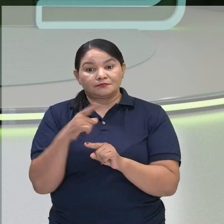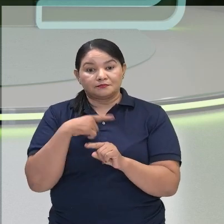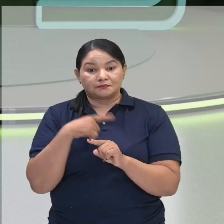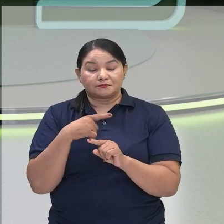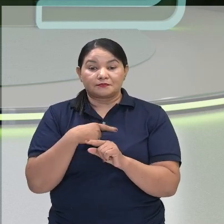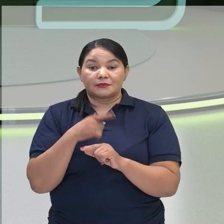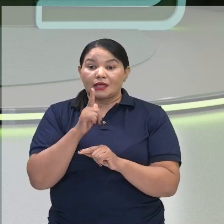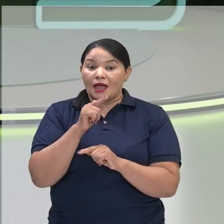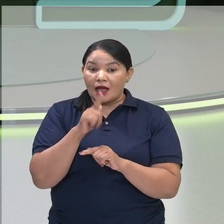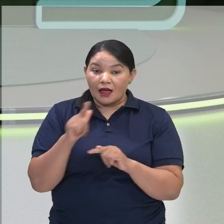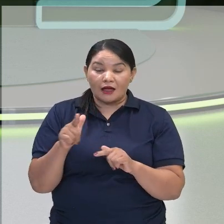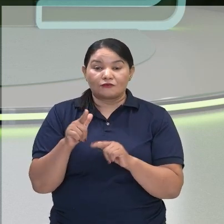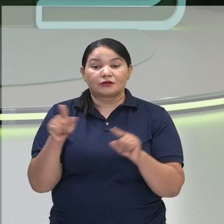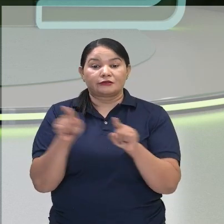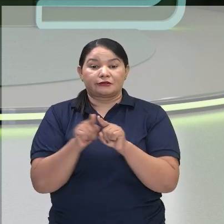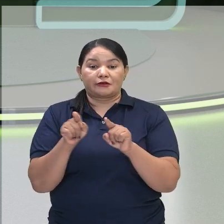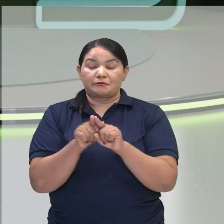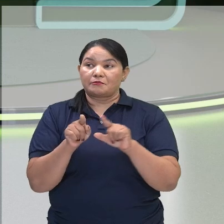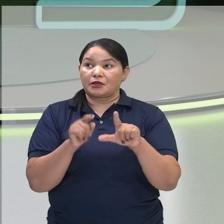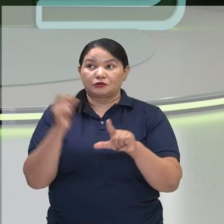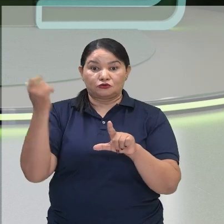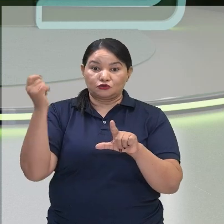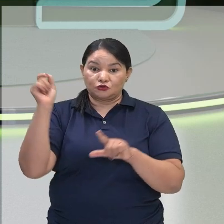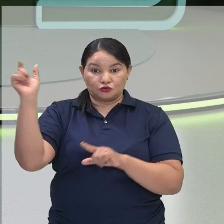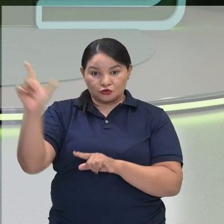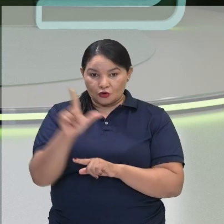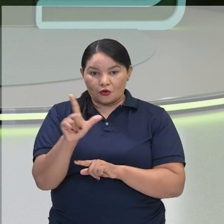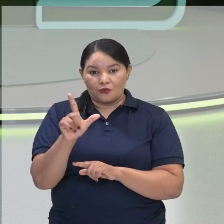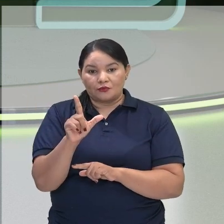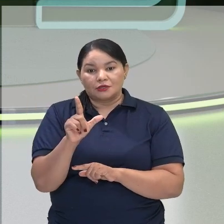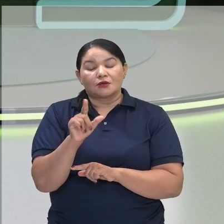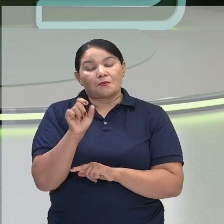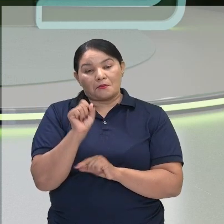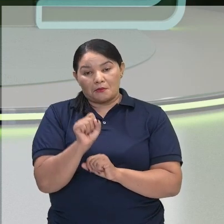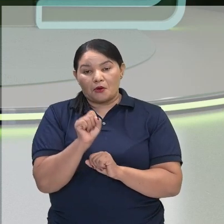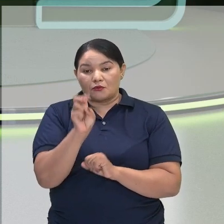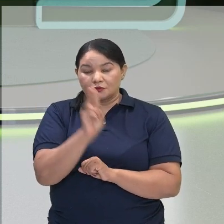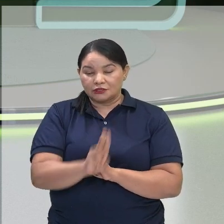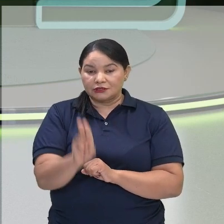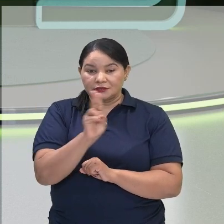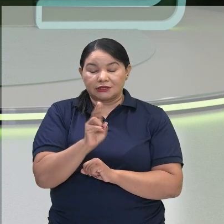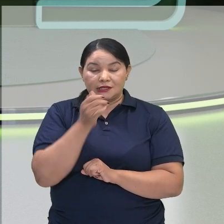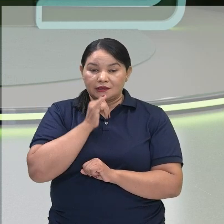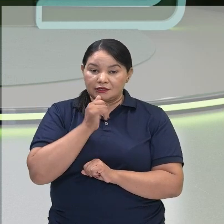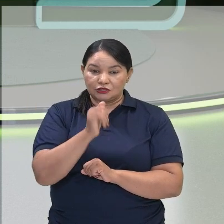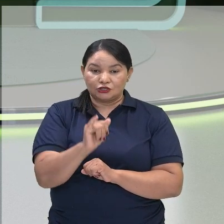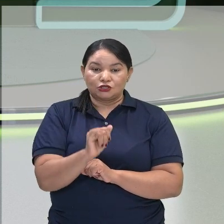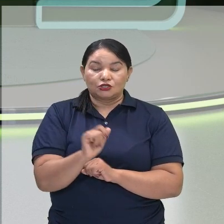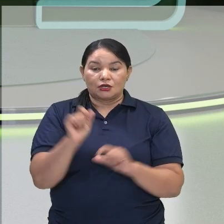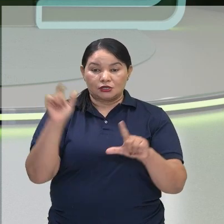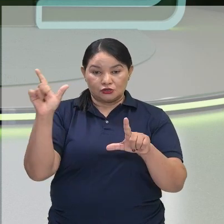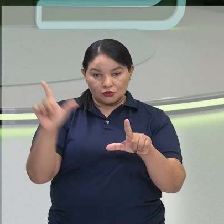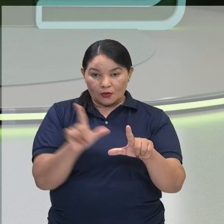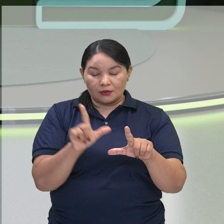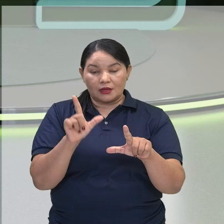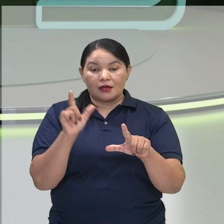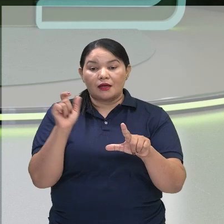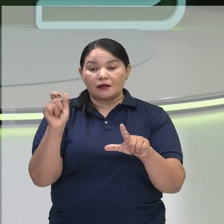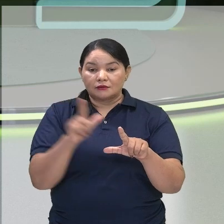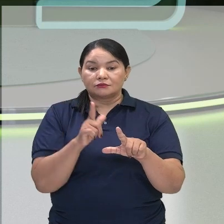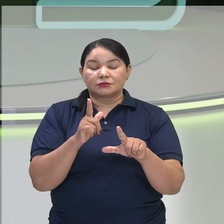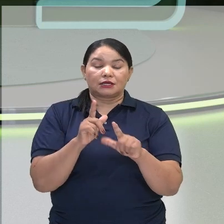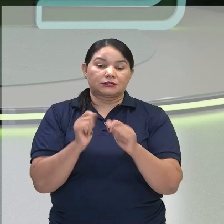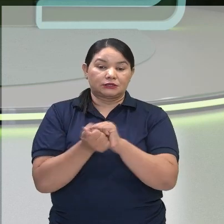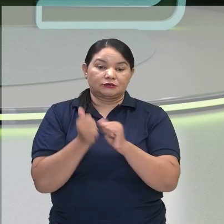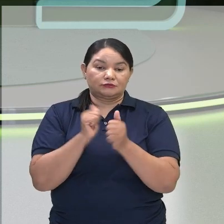água e luz solar. Então, por que não utilizar, né, essa energia solar para a produção de energia elétrica? Então, é